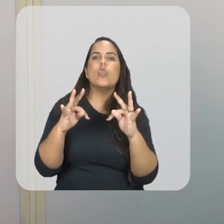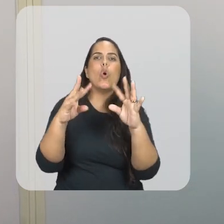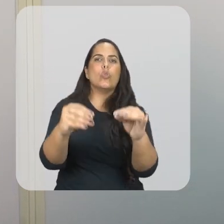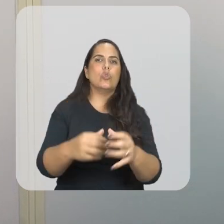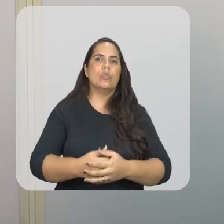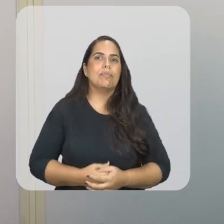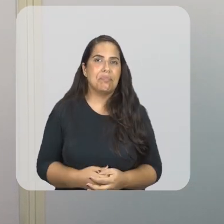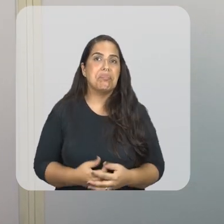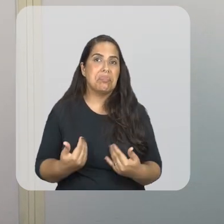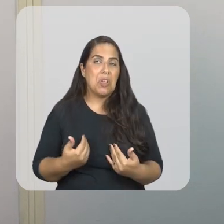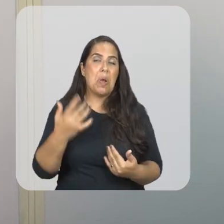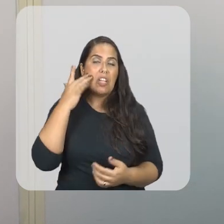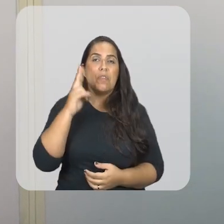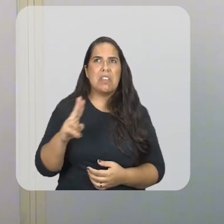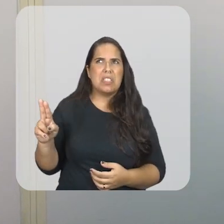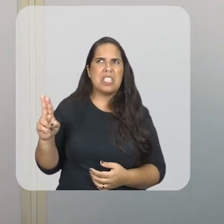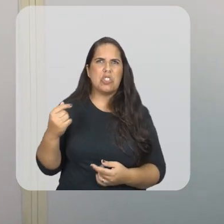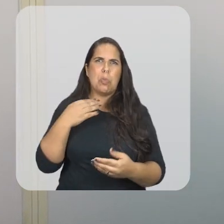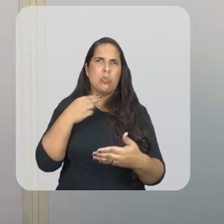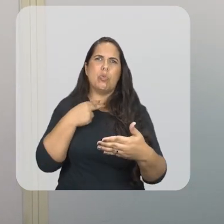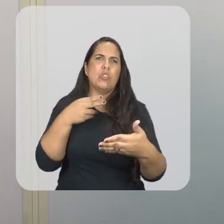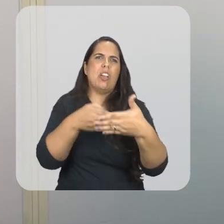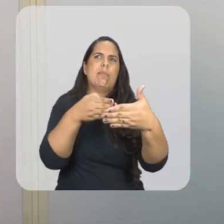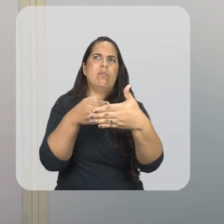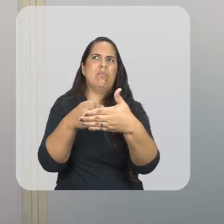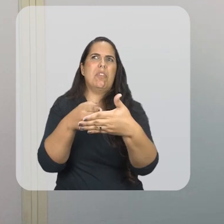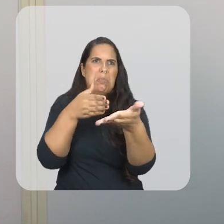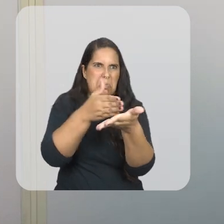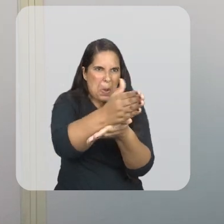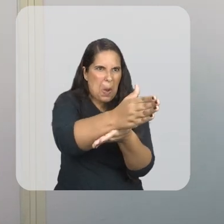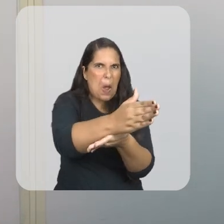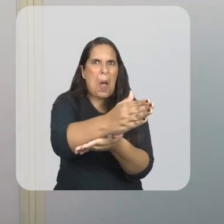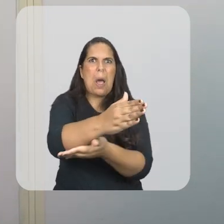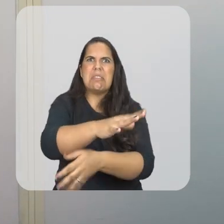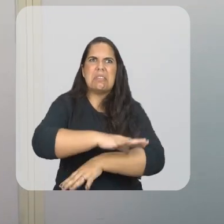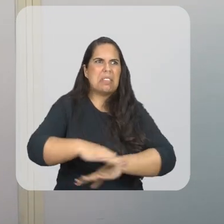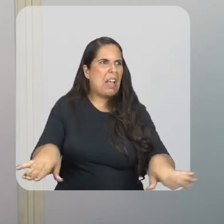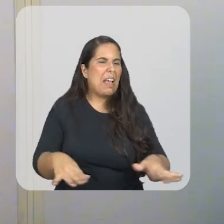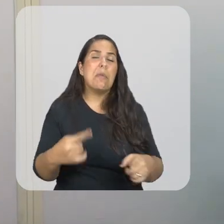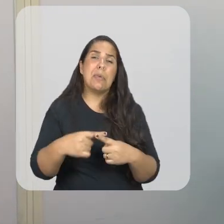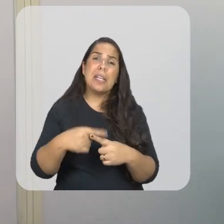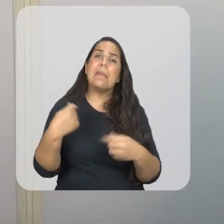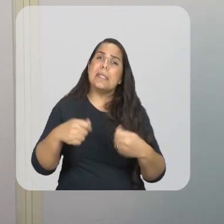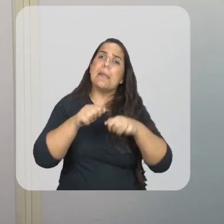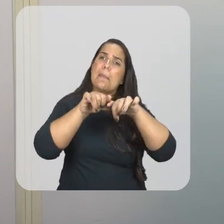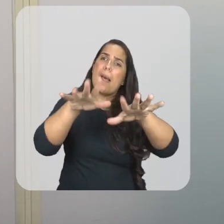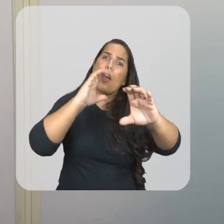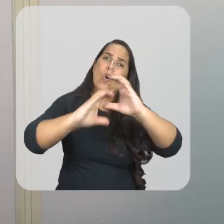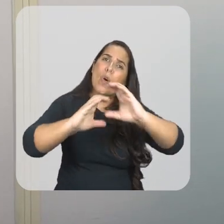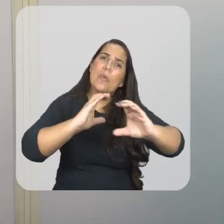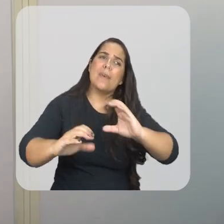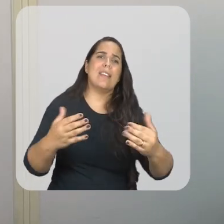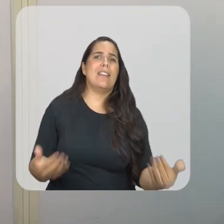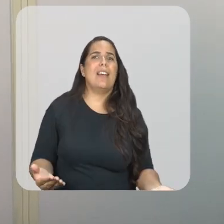com todo mundo, né? Eu acho que a universidade nem tinha que ter muro, né? Sou a favor de derrubar os muros, porque eu acho que a gente tem que cada vez mais